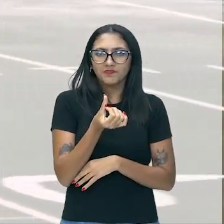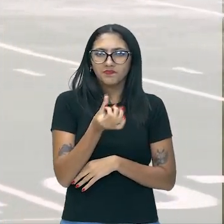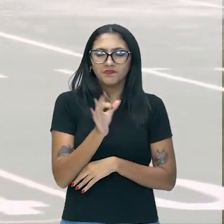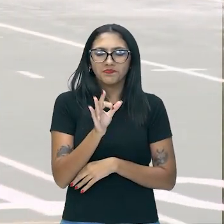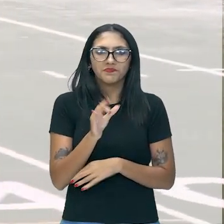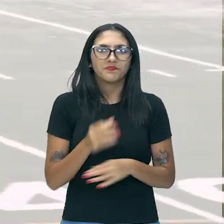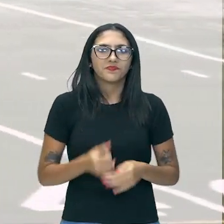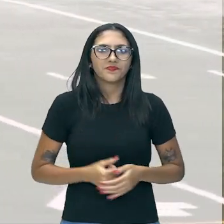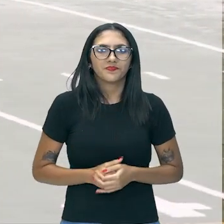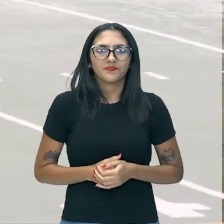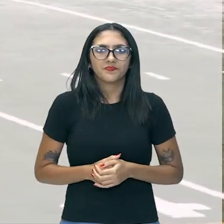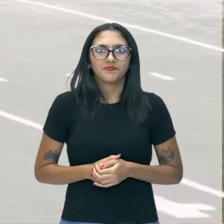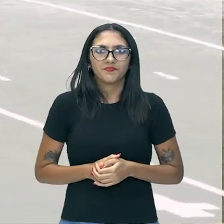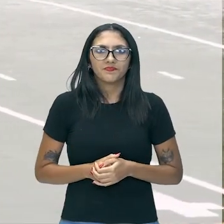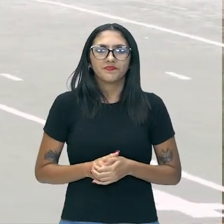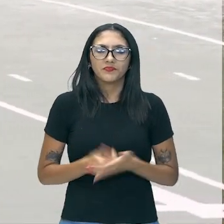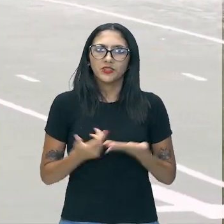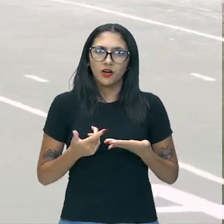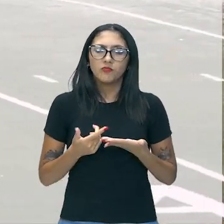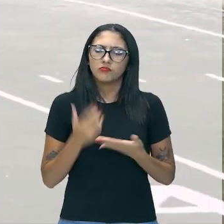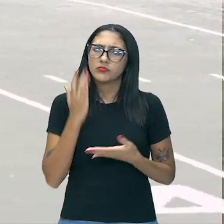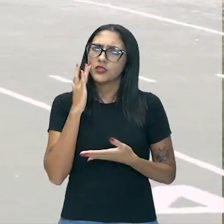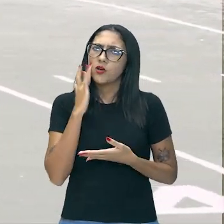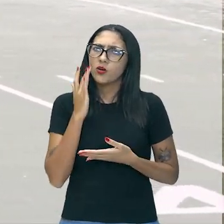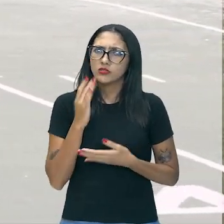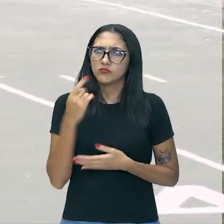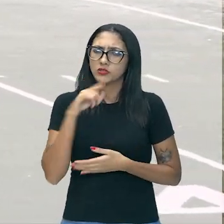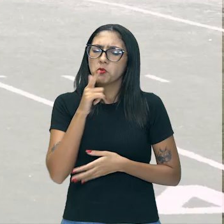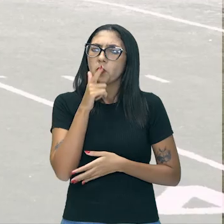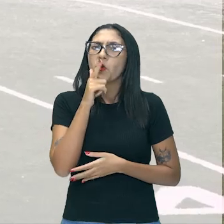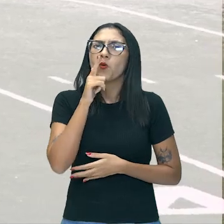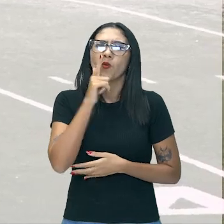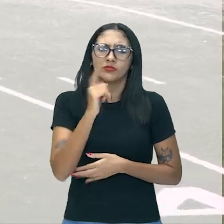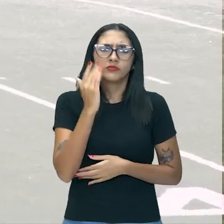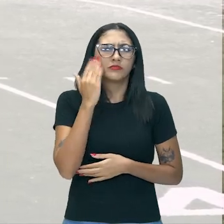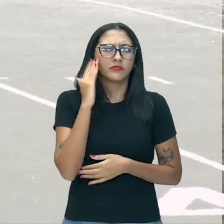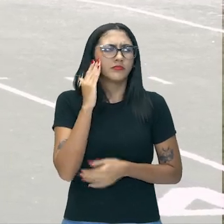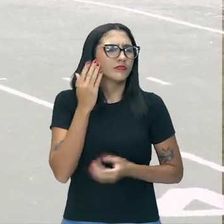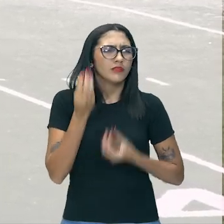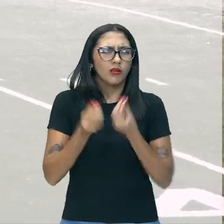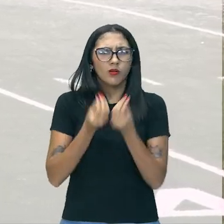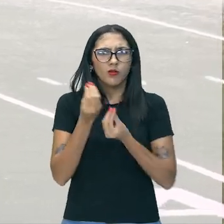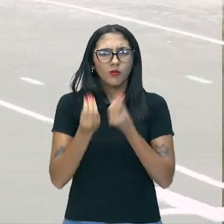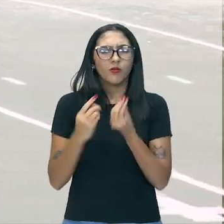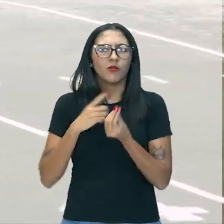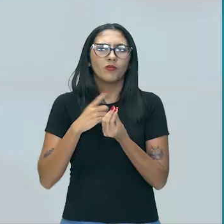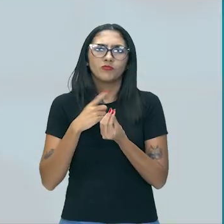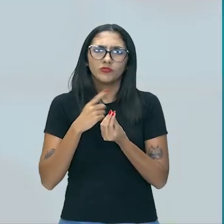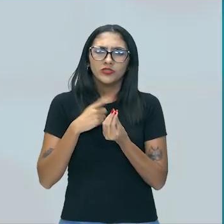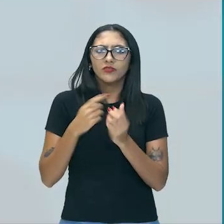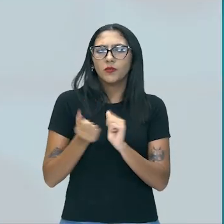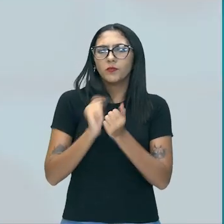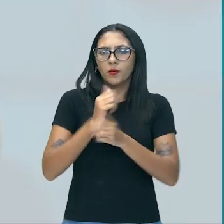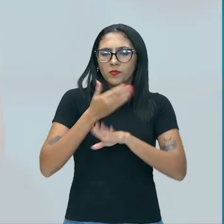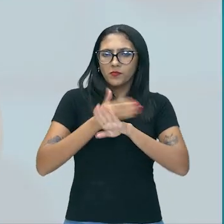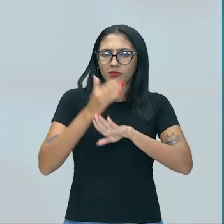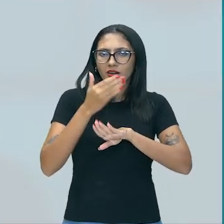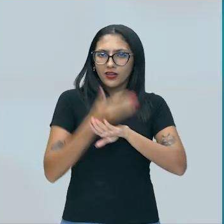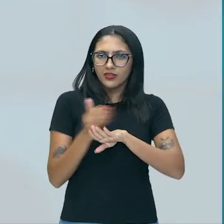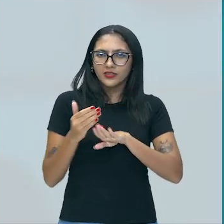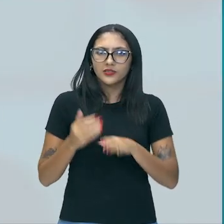Ok? Então, muito bem, acho que deu para ter uma clareza, um pouco mais de como é que funciona, né, esse jogo do futebol